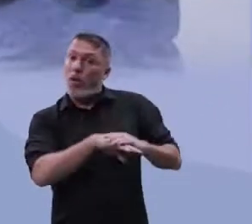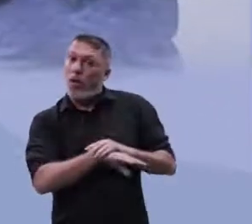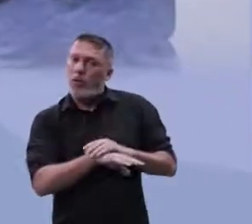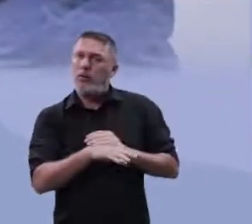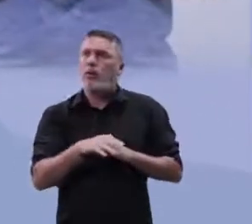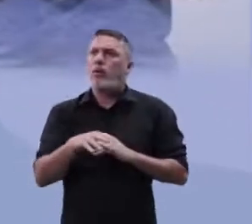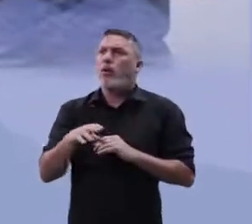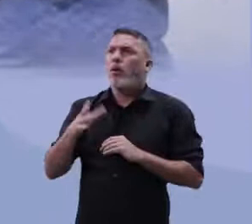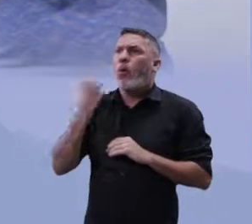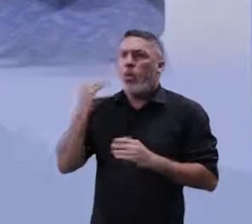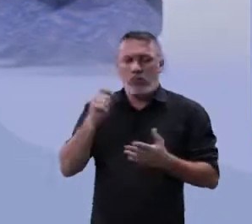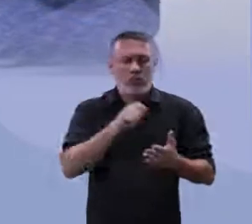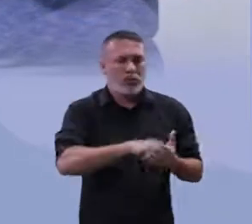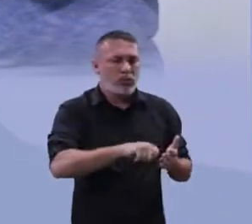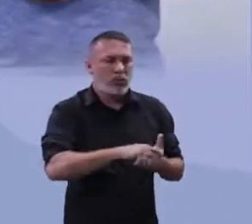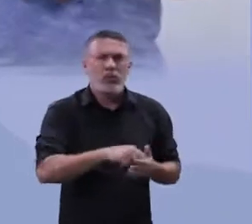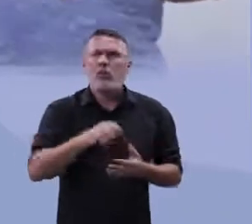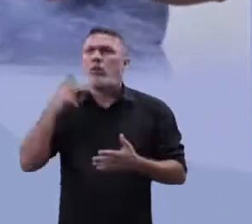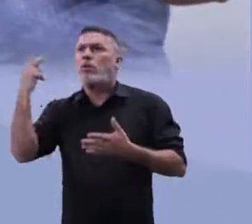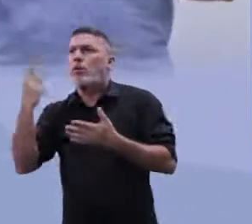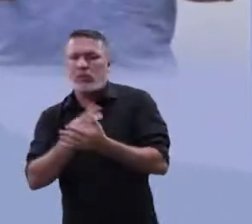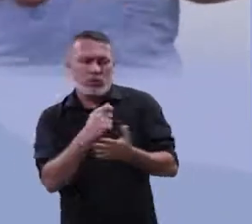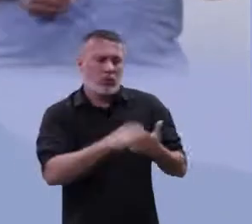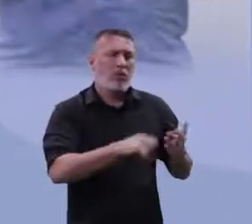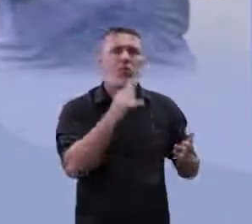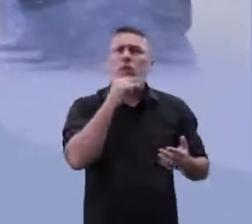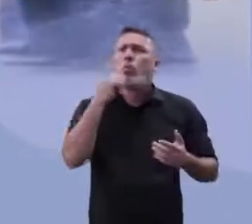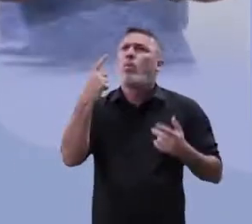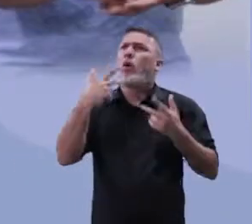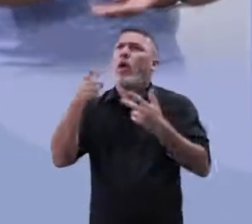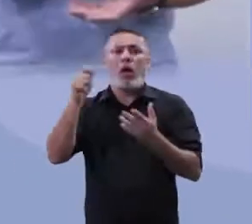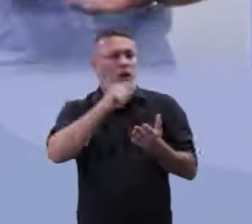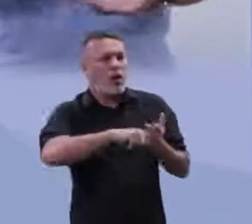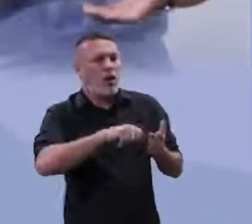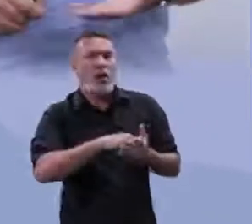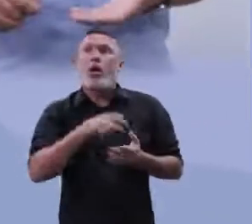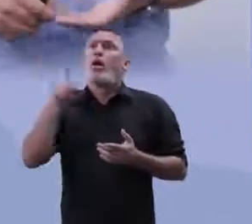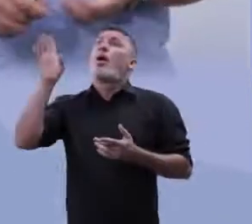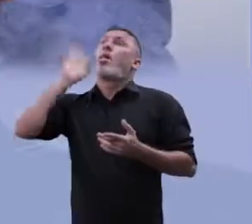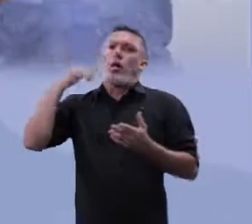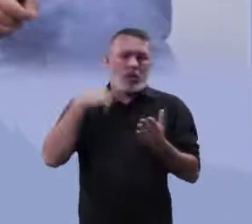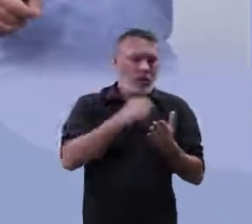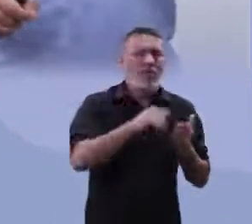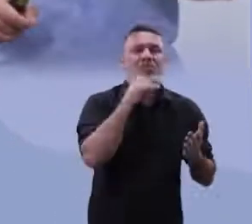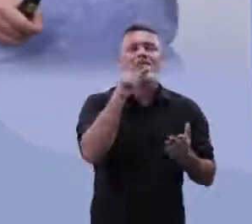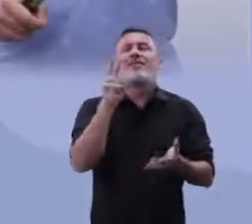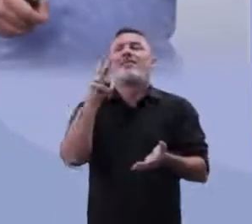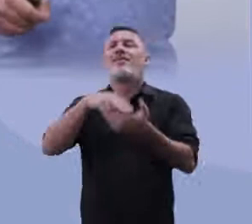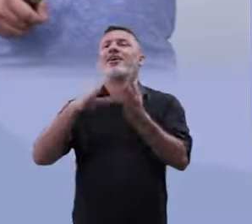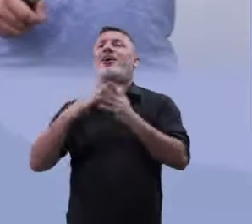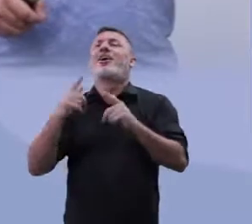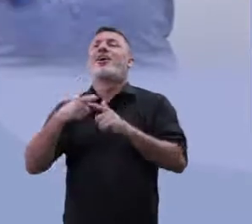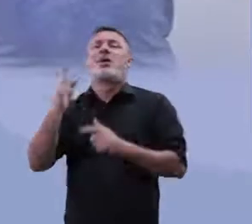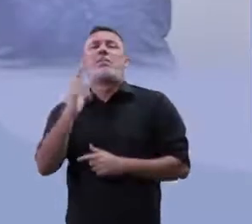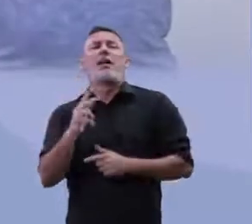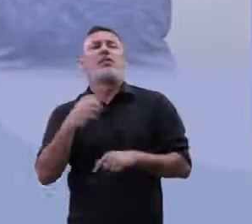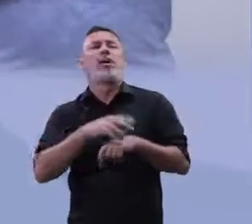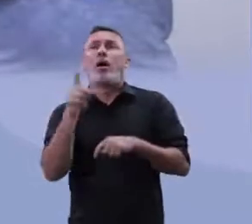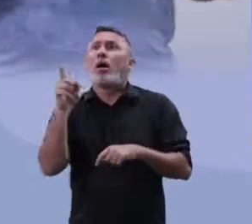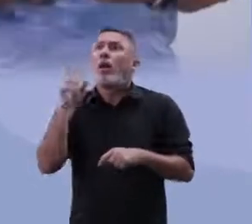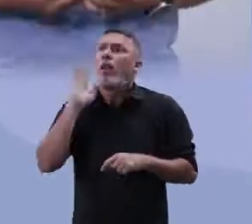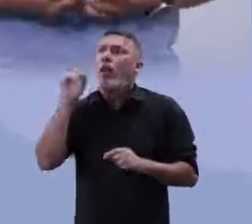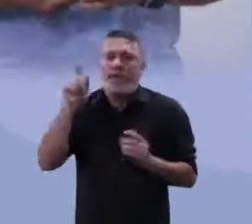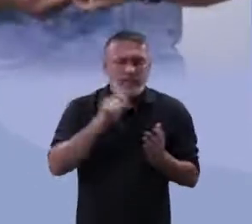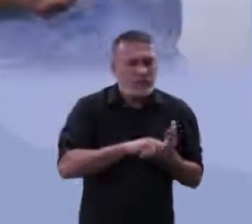caderninho diário do conhecimento. Porque você está ali, está na igreja, o pastor falou alguma coisa, você anota, o padre falou alguma coisa, você anota, e já vamos